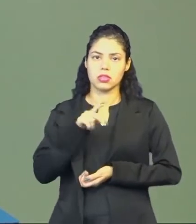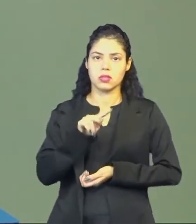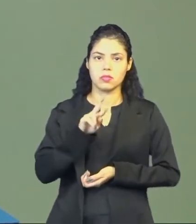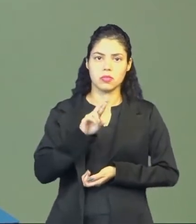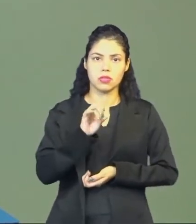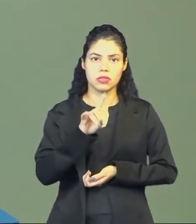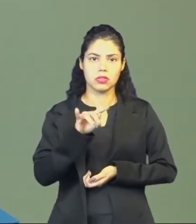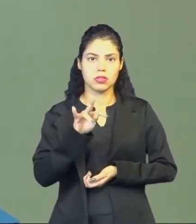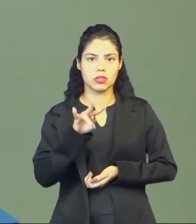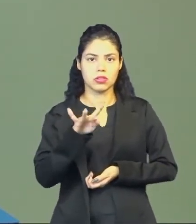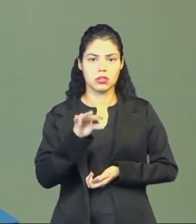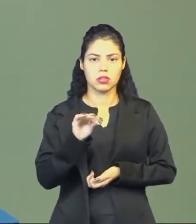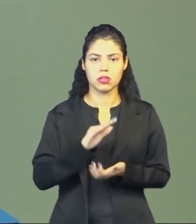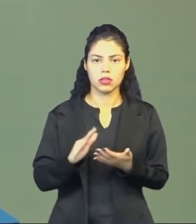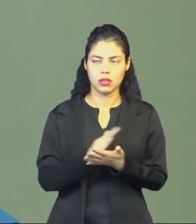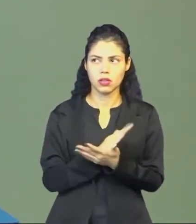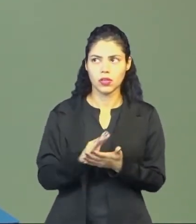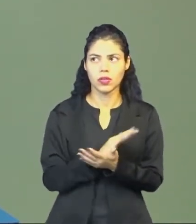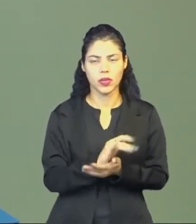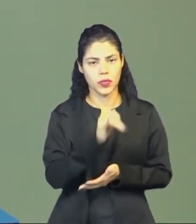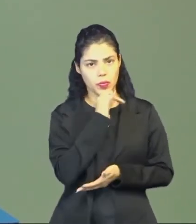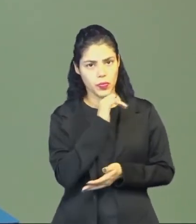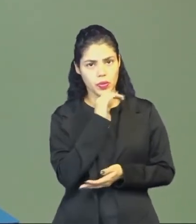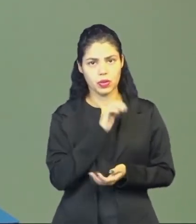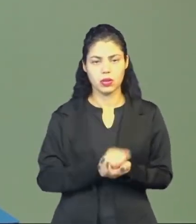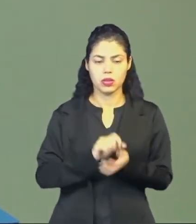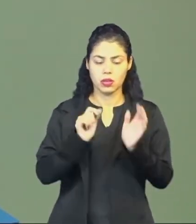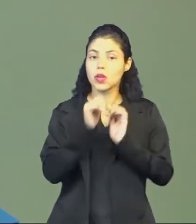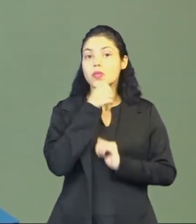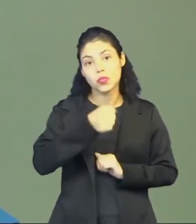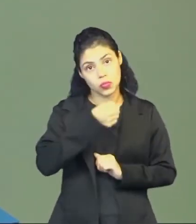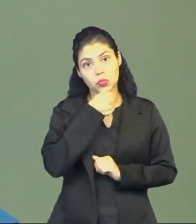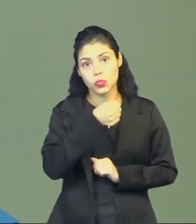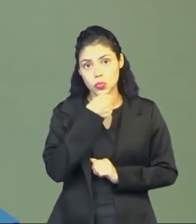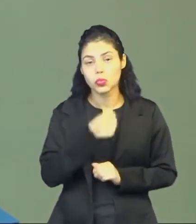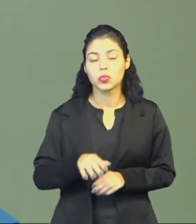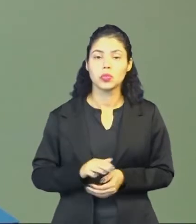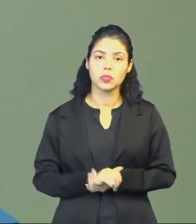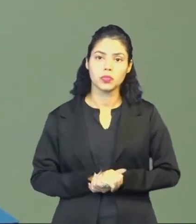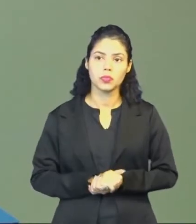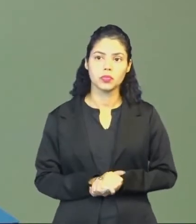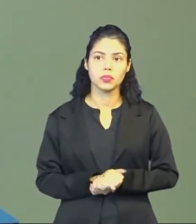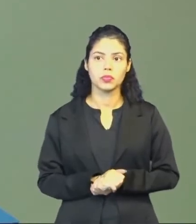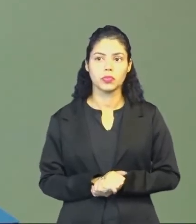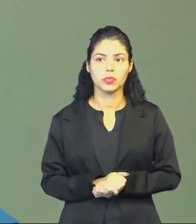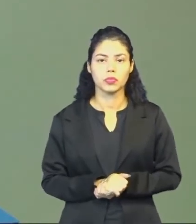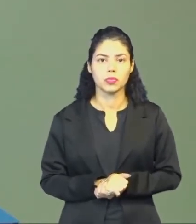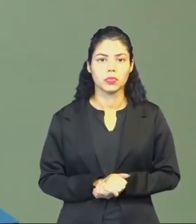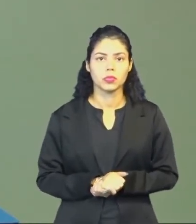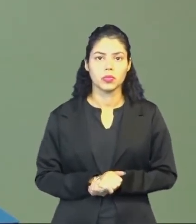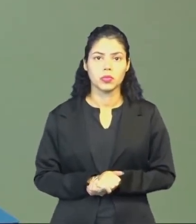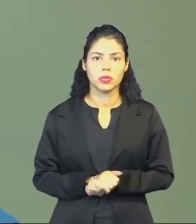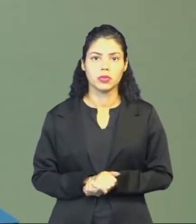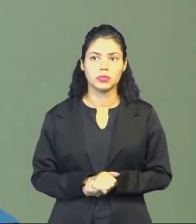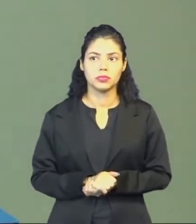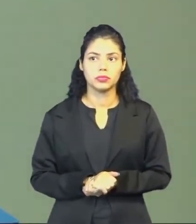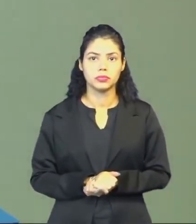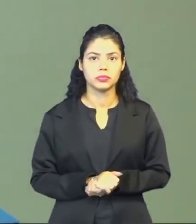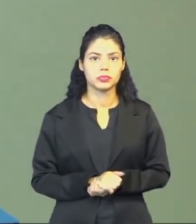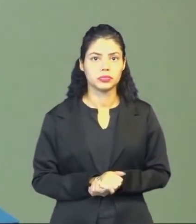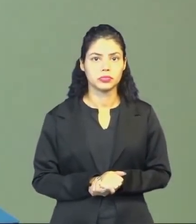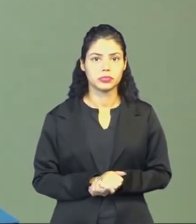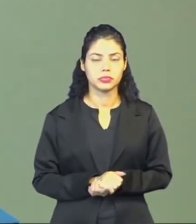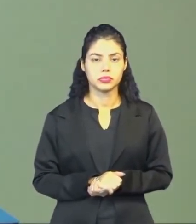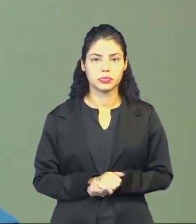algumas informações sobre algo, como verbete, entrevistas. Olha só um exemplo de um verbete. Vamos lá.